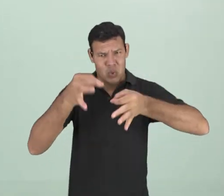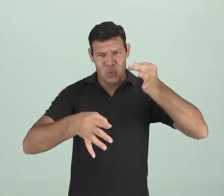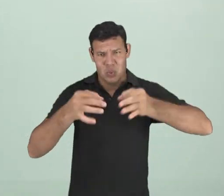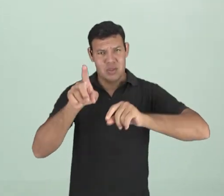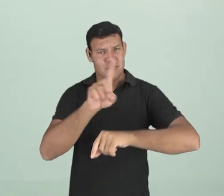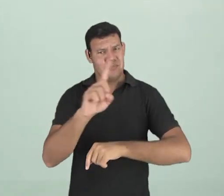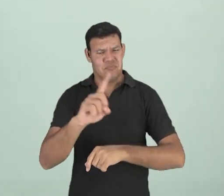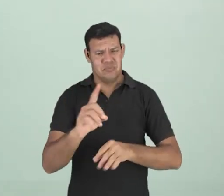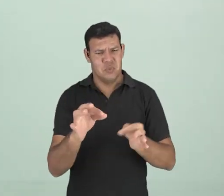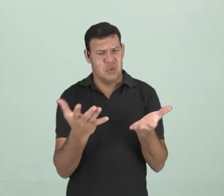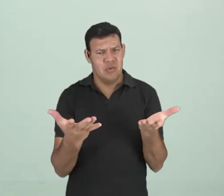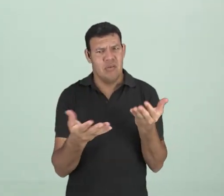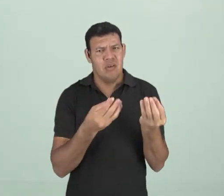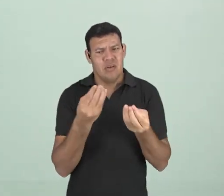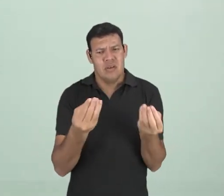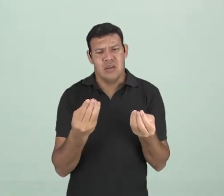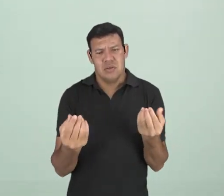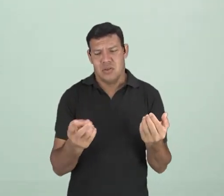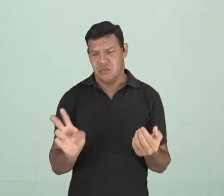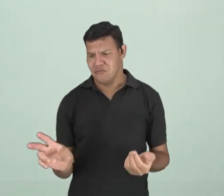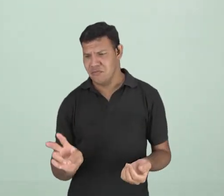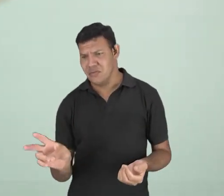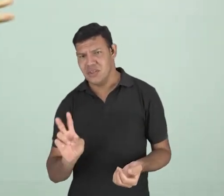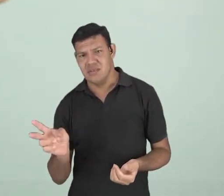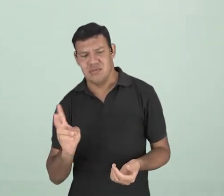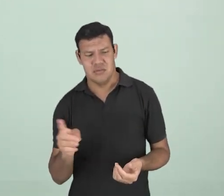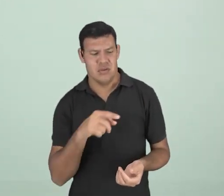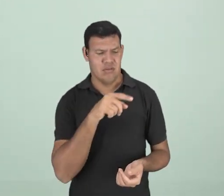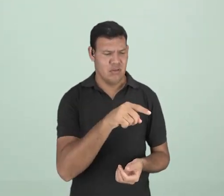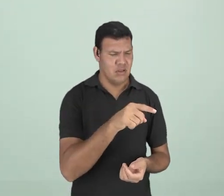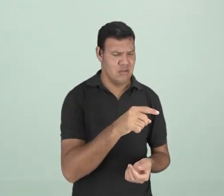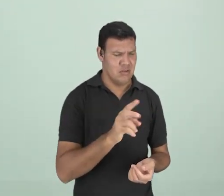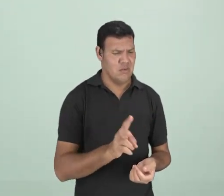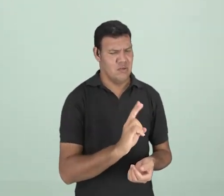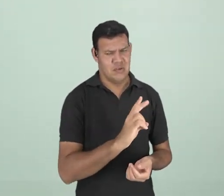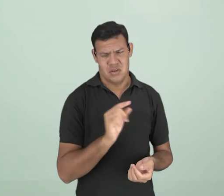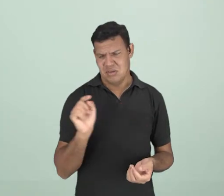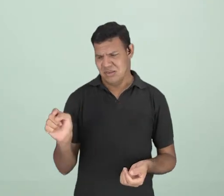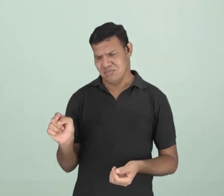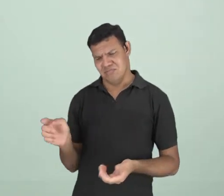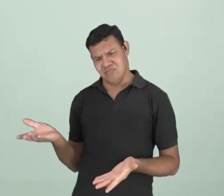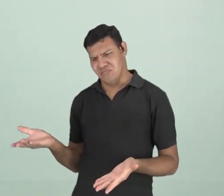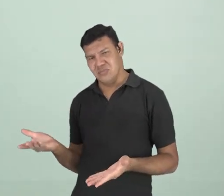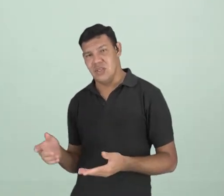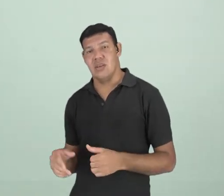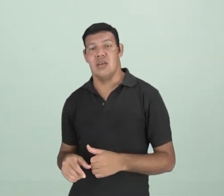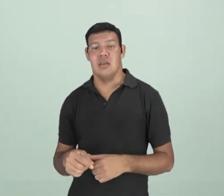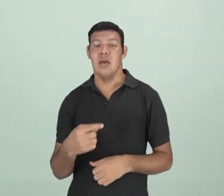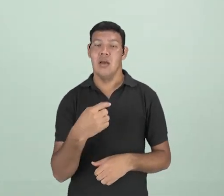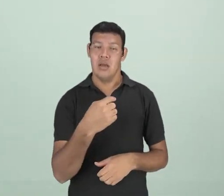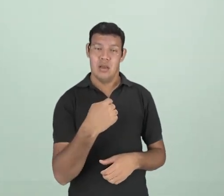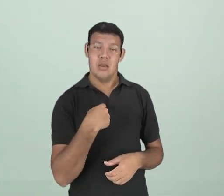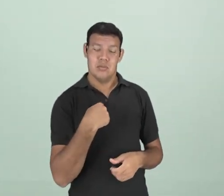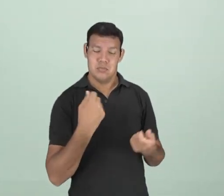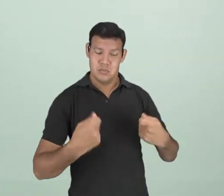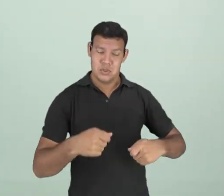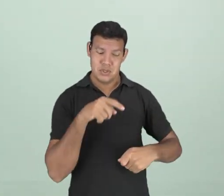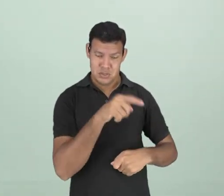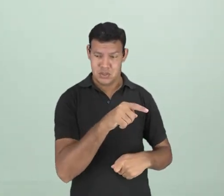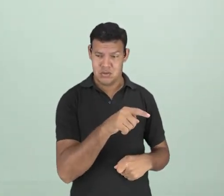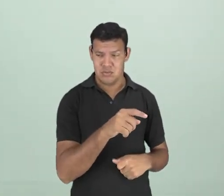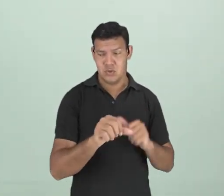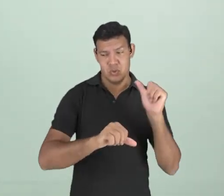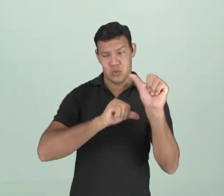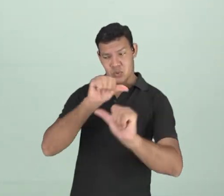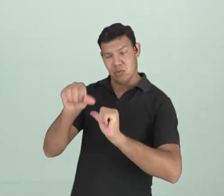um medidor, não tinha isso é mais valioso que isso. Não, eu estou precisando disso e tenho isso, então a gente